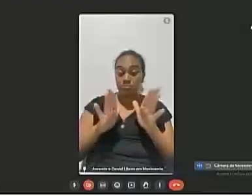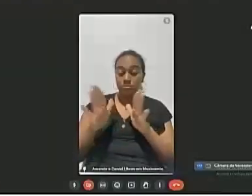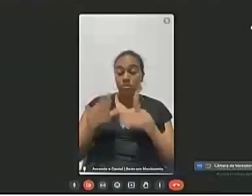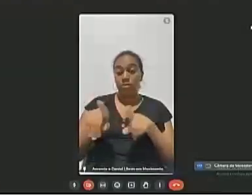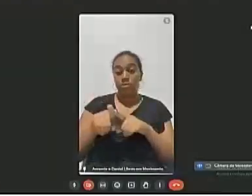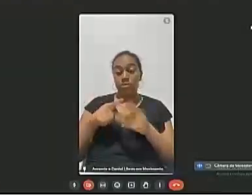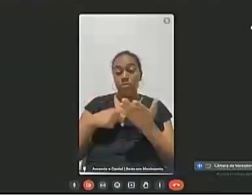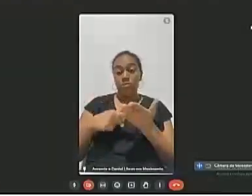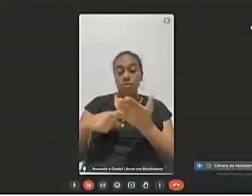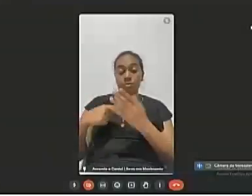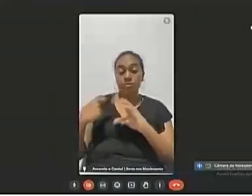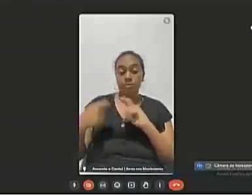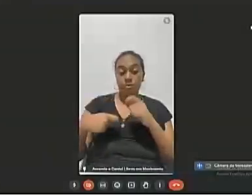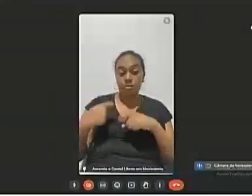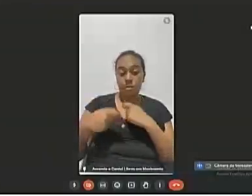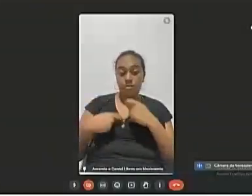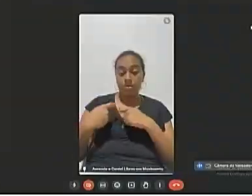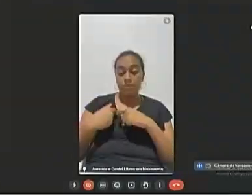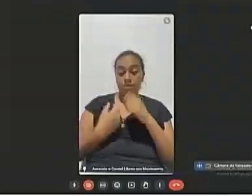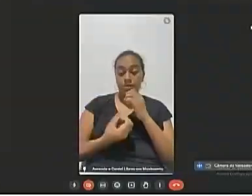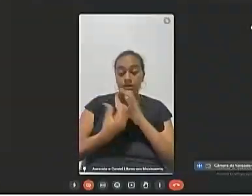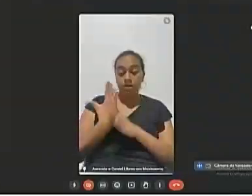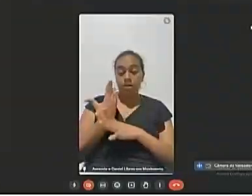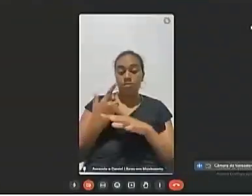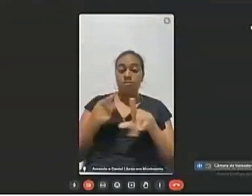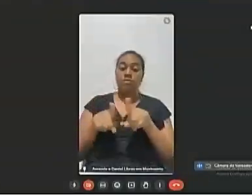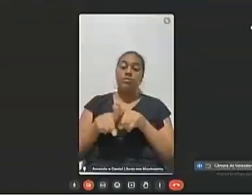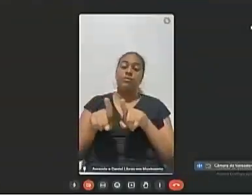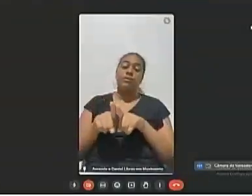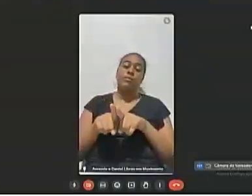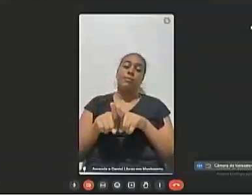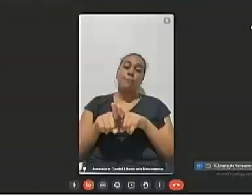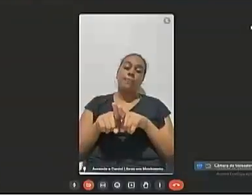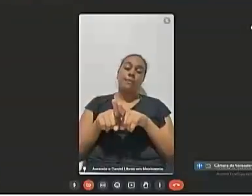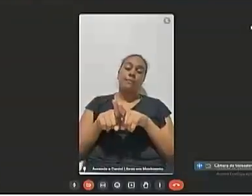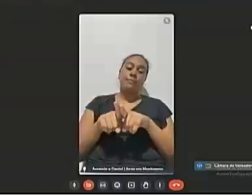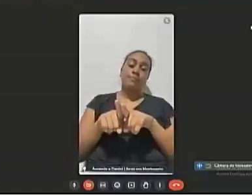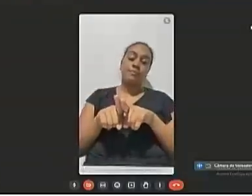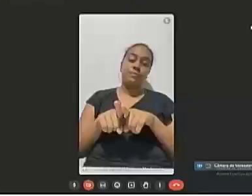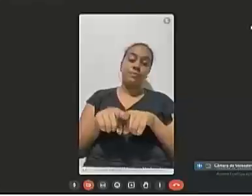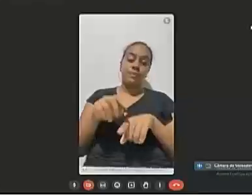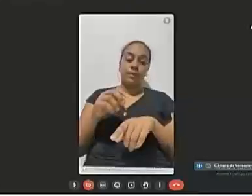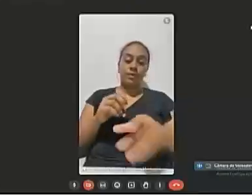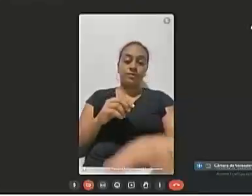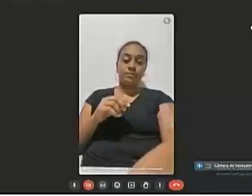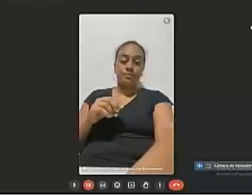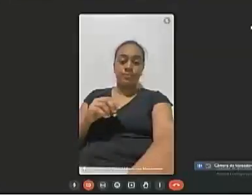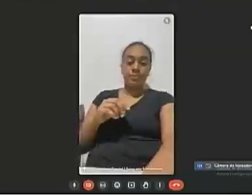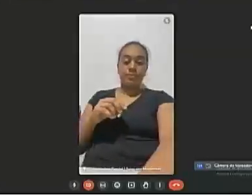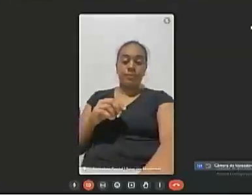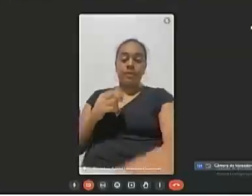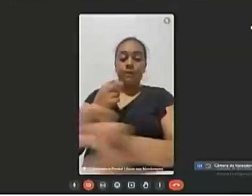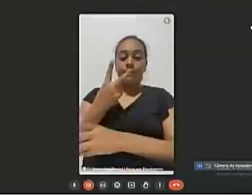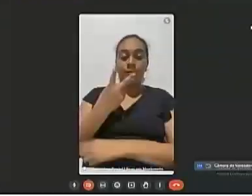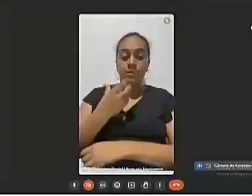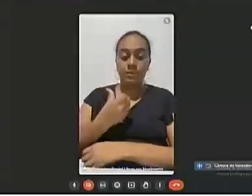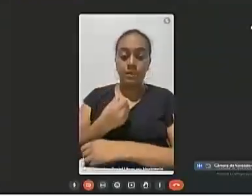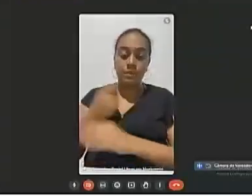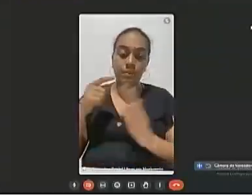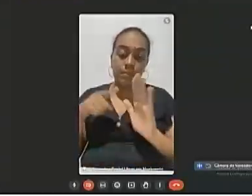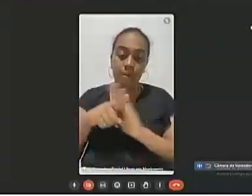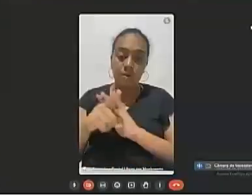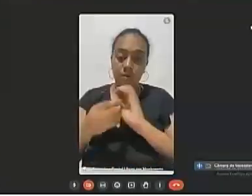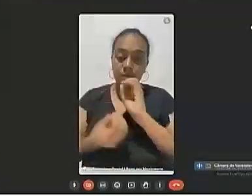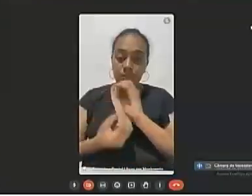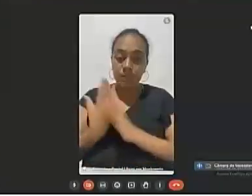levantamento, foram se formando aquelas 26 perguntas que seriam feitas. Então o que se imaginou?